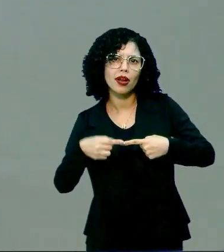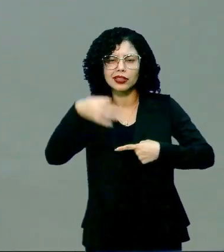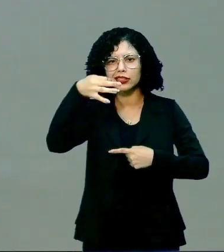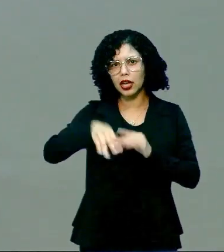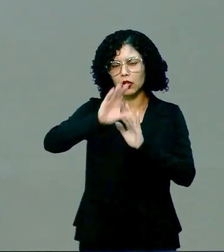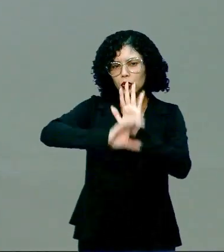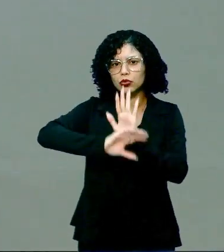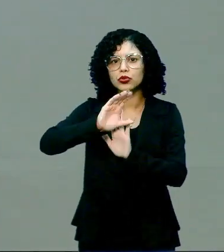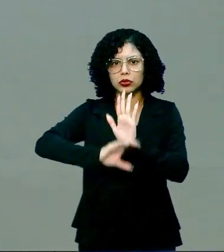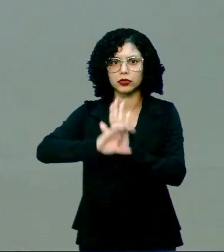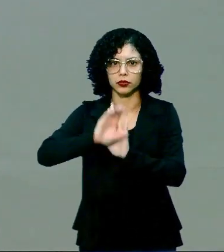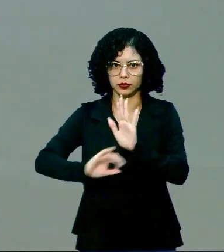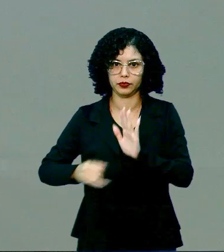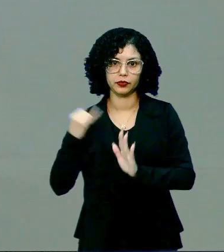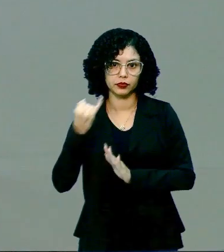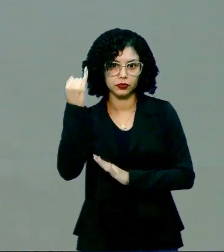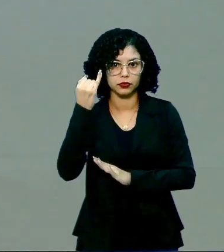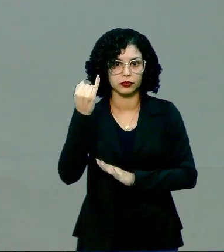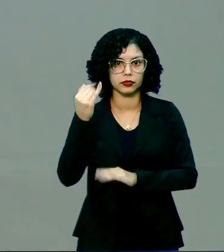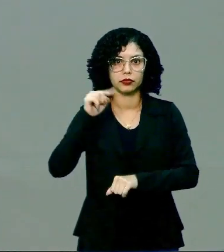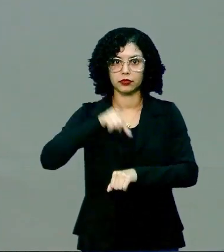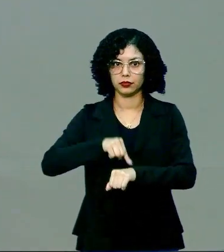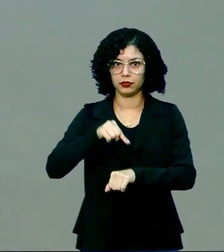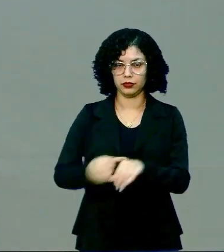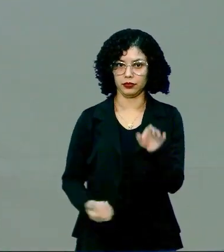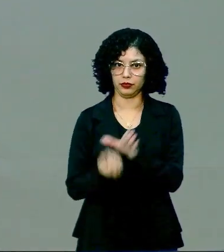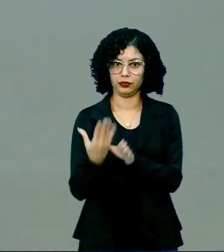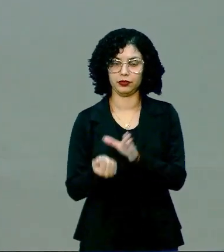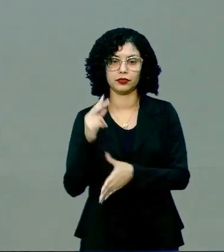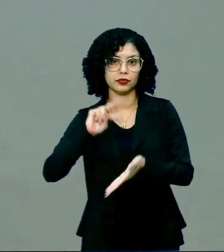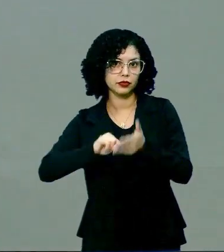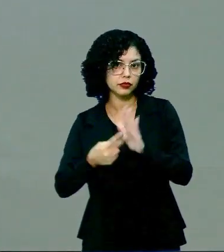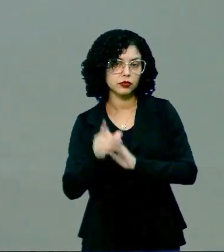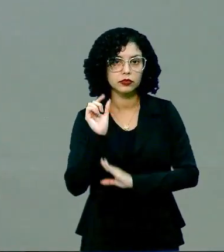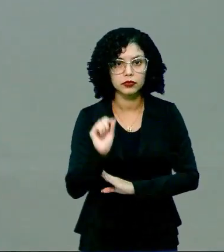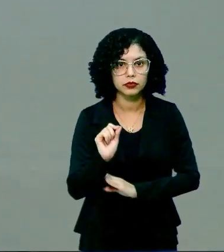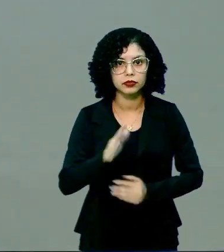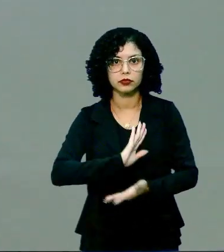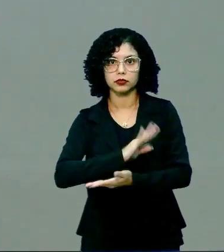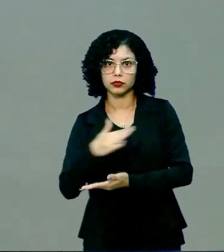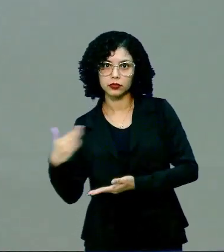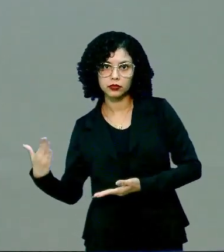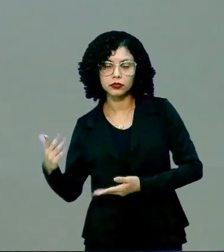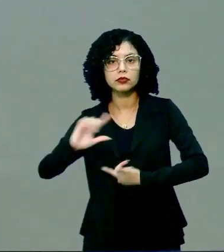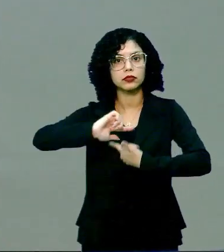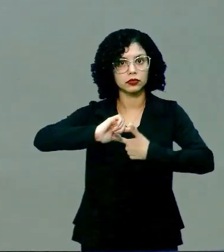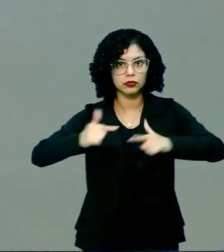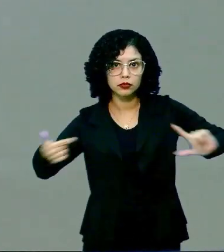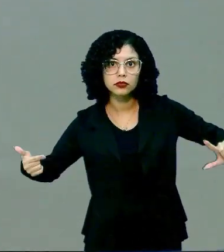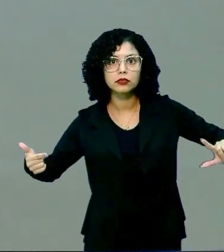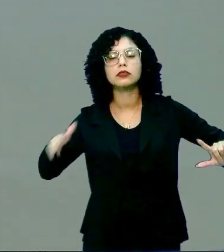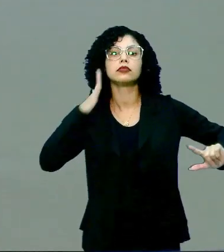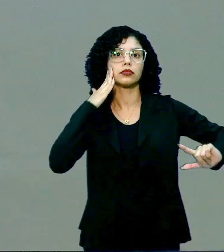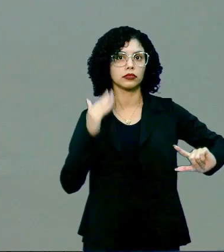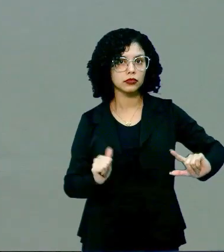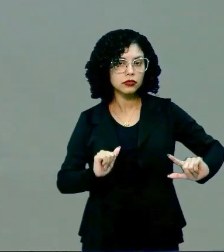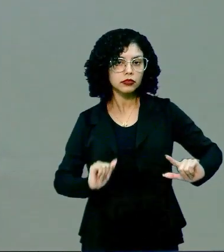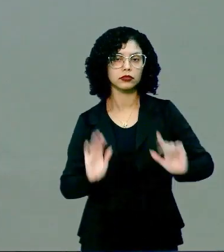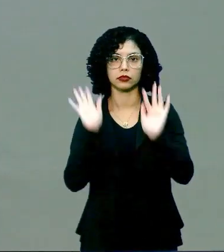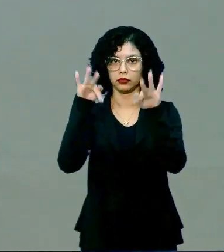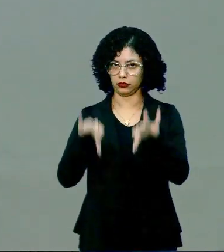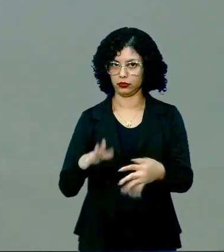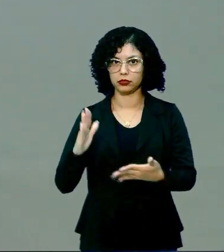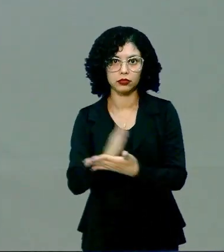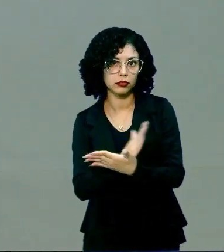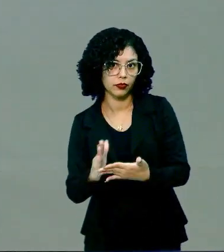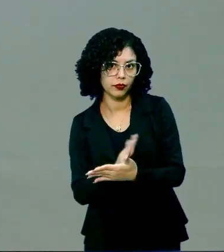de conceituação, principalmente de tempo de produção, quer dizer, quando inicia o modernismo, a gente sabe, quando ele